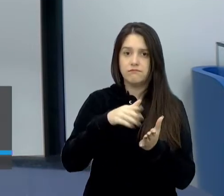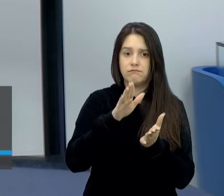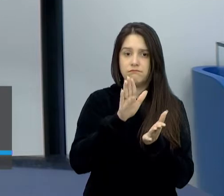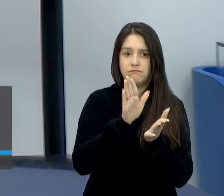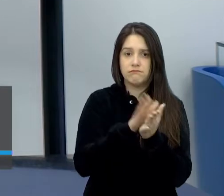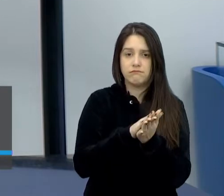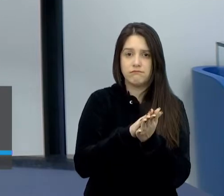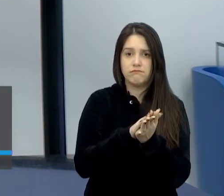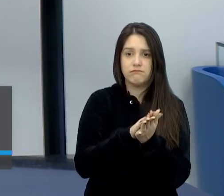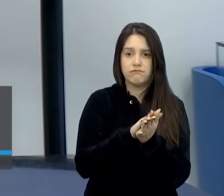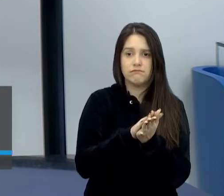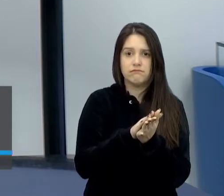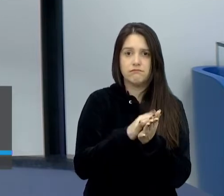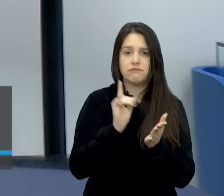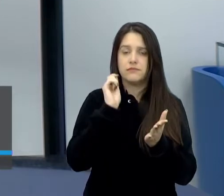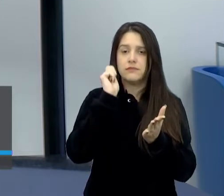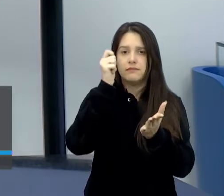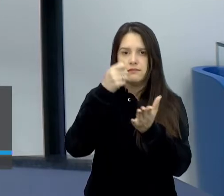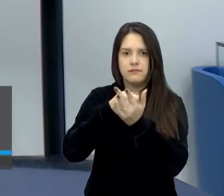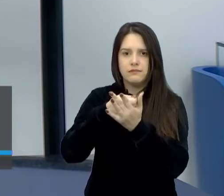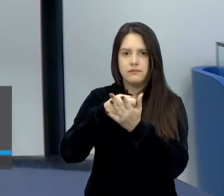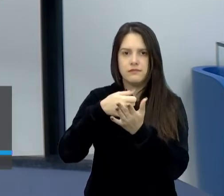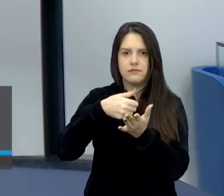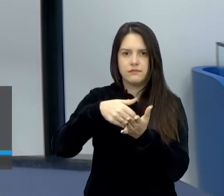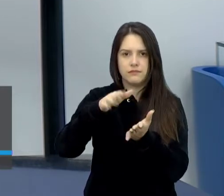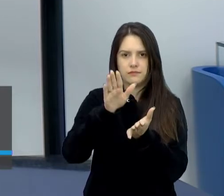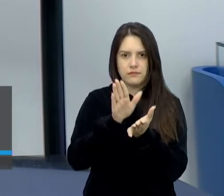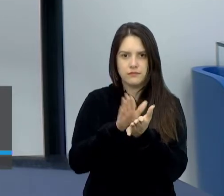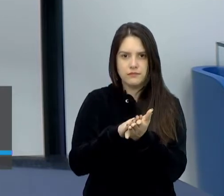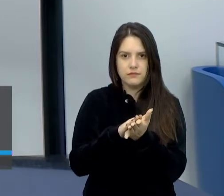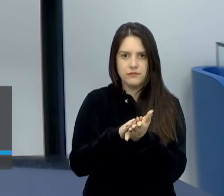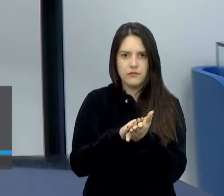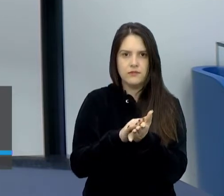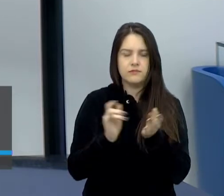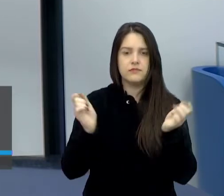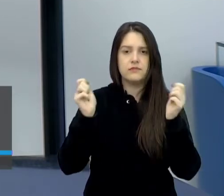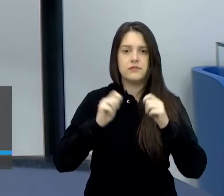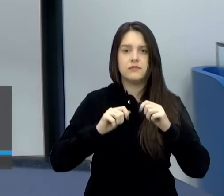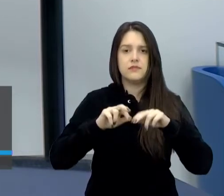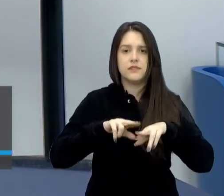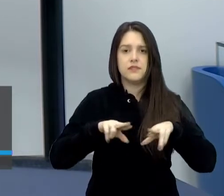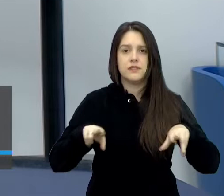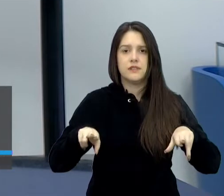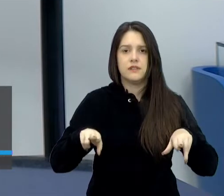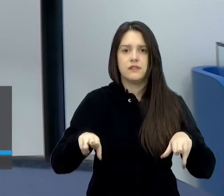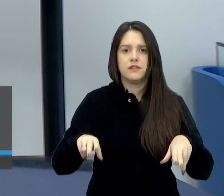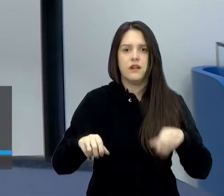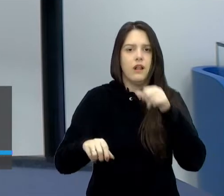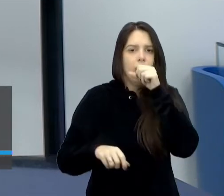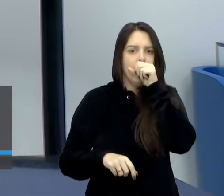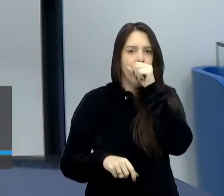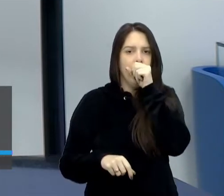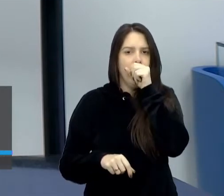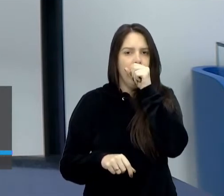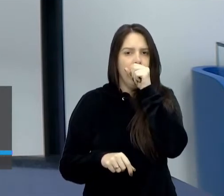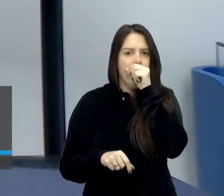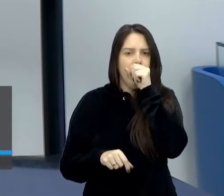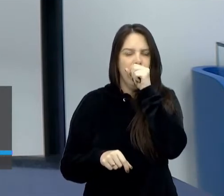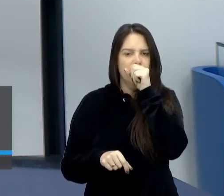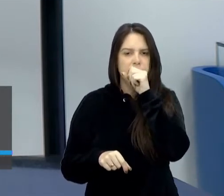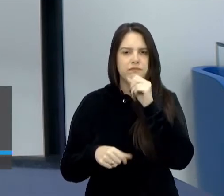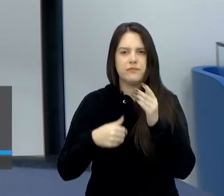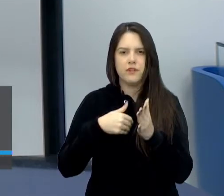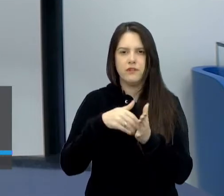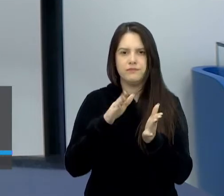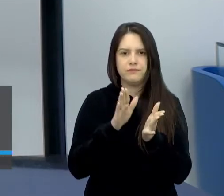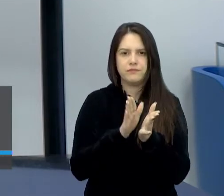essa e a gente tem que pagar essa multa sem estar com esse orçamento previsto. Geralmente essa multa aí é um pouco cara,